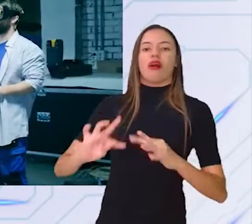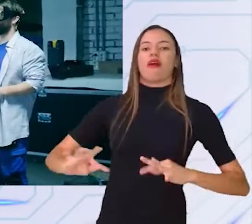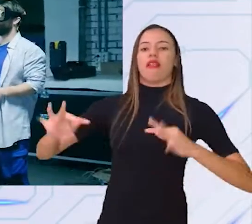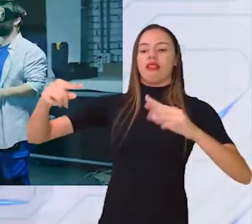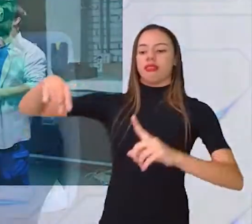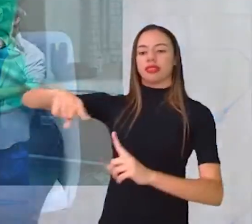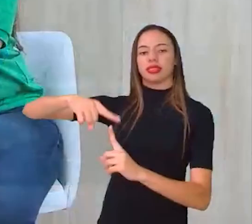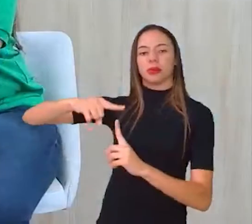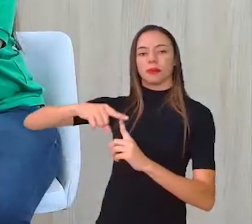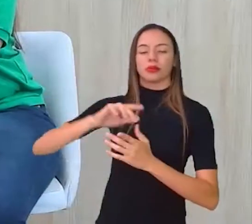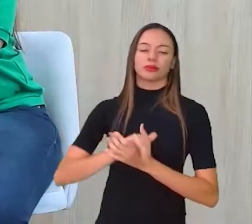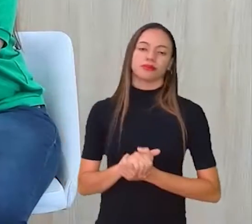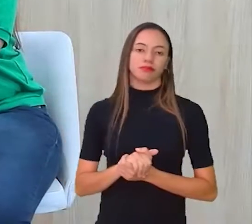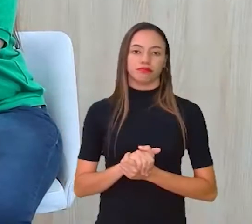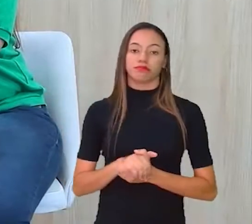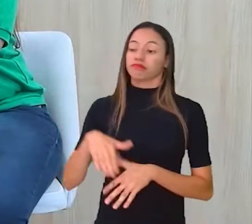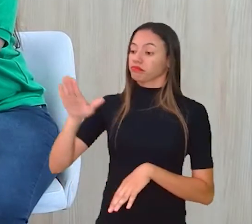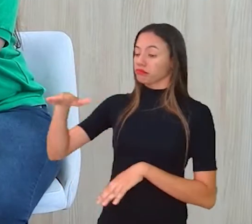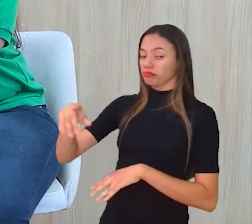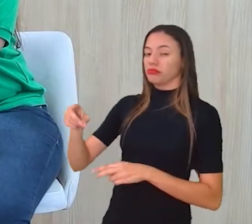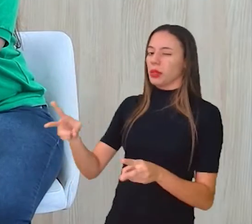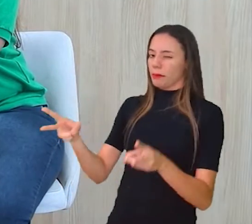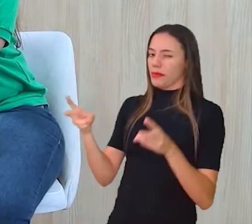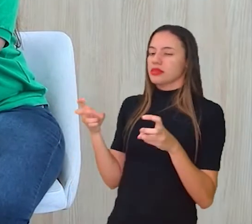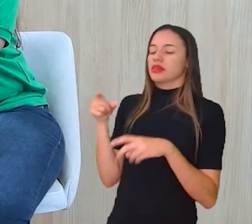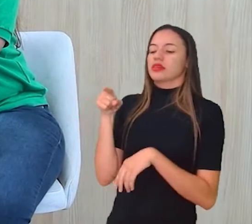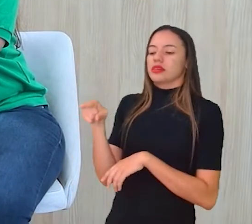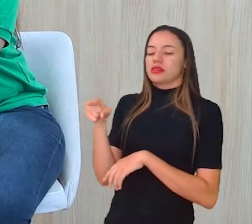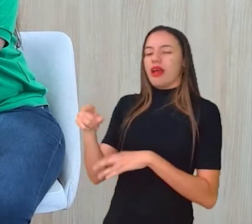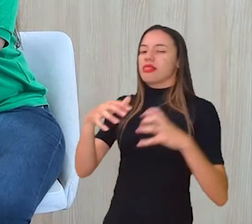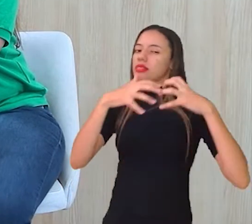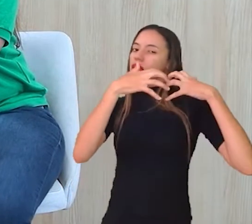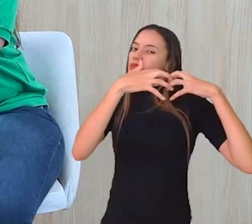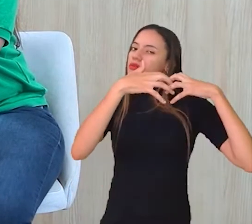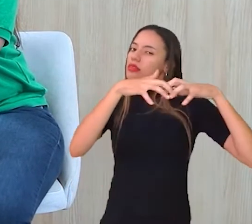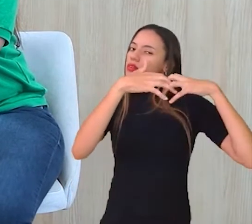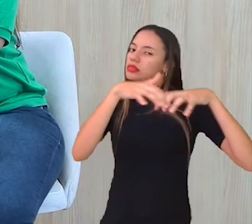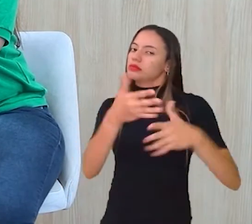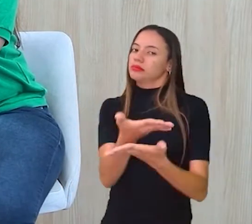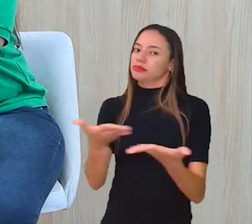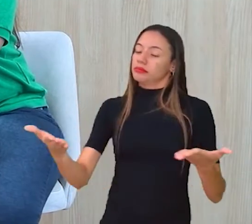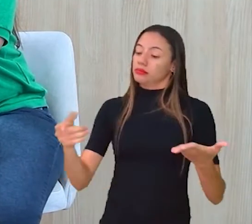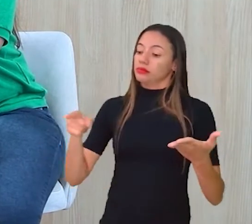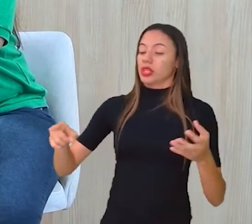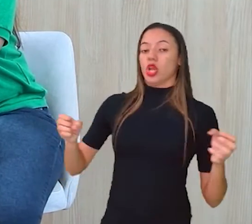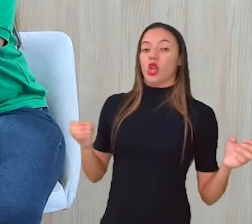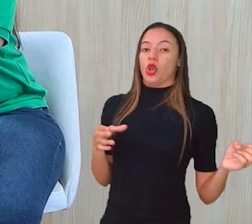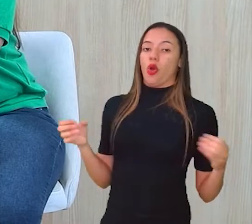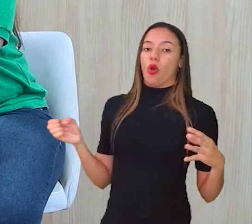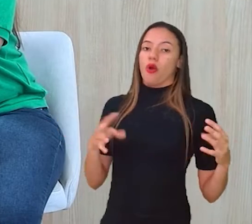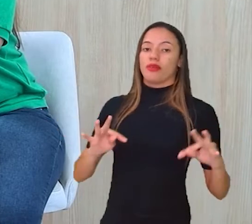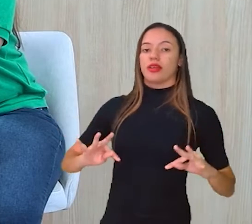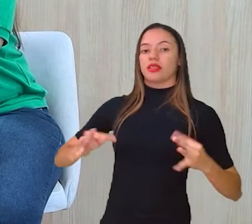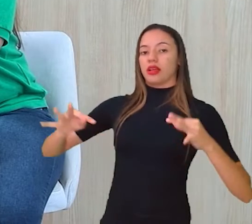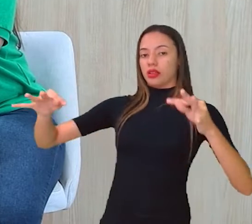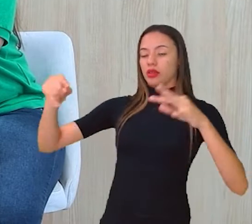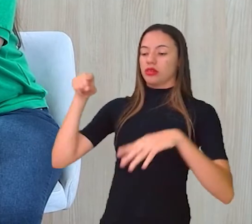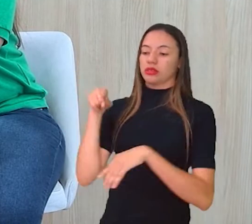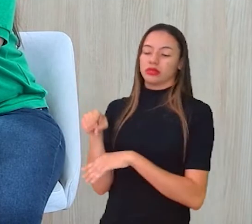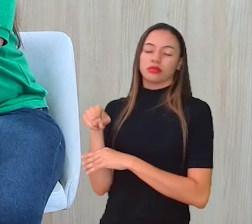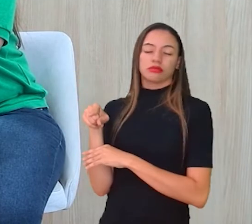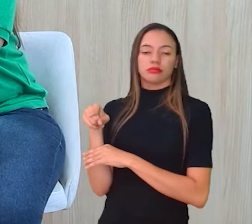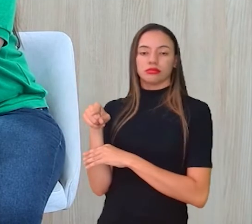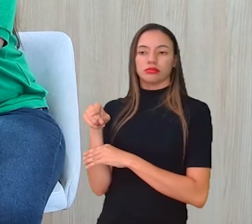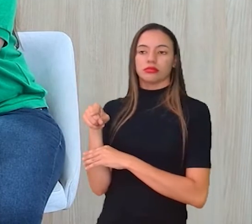Então, percebe aí, né? Então, o que a gente trouxe é essa reflexão de que essas novas tecnologias, elas